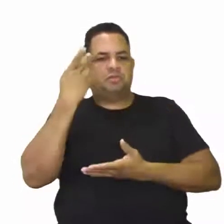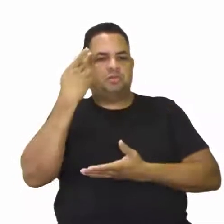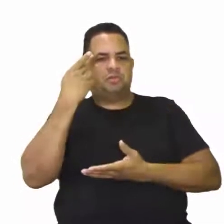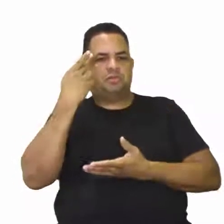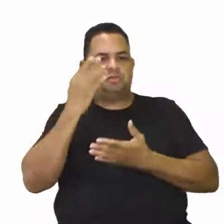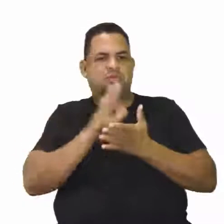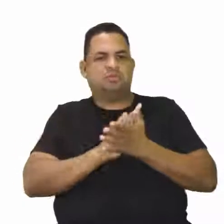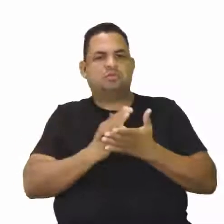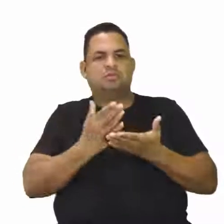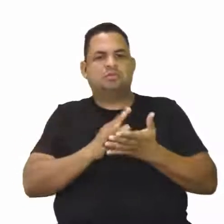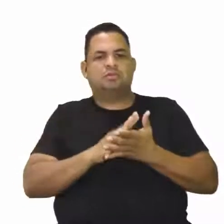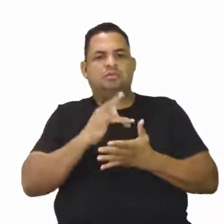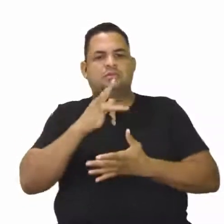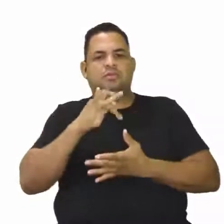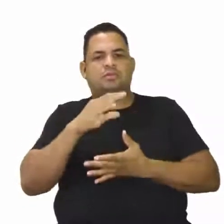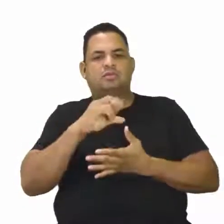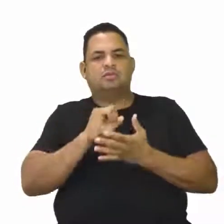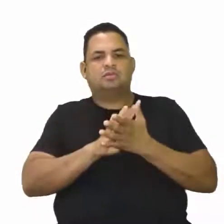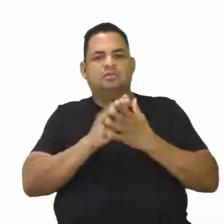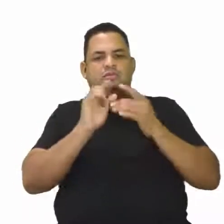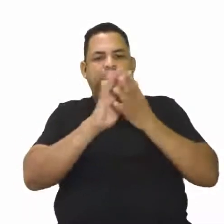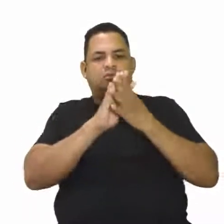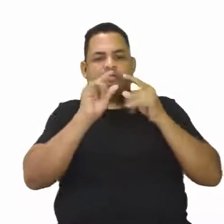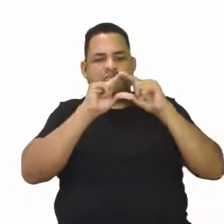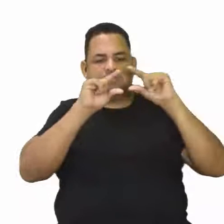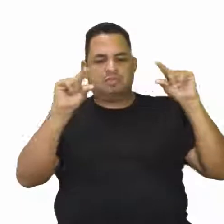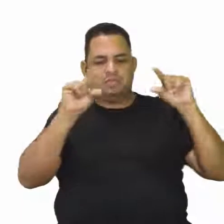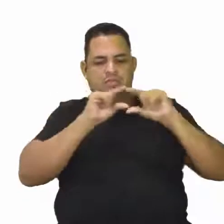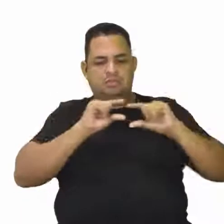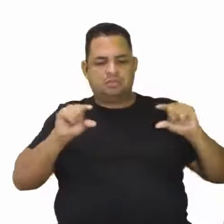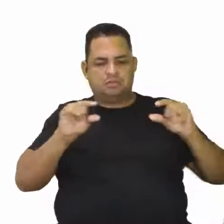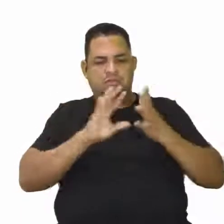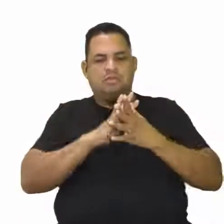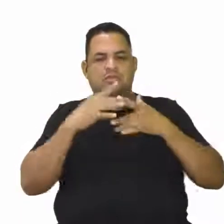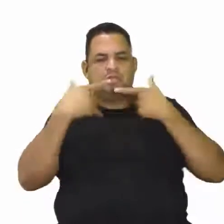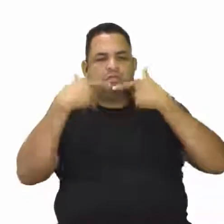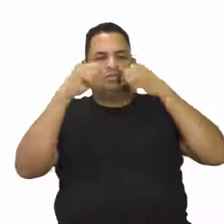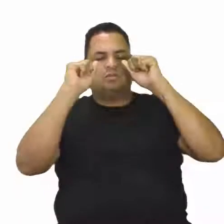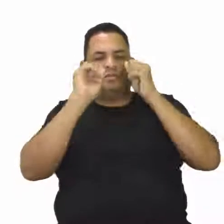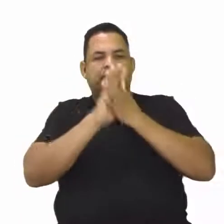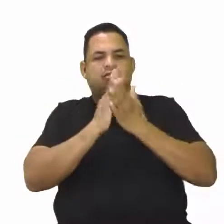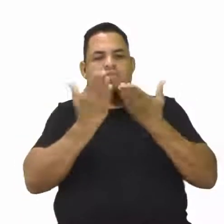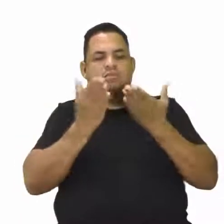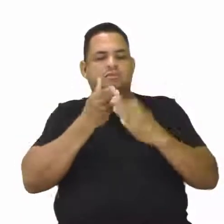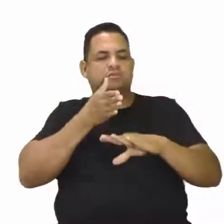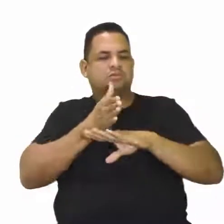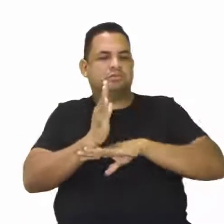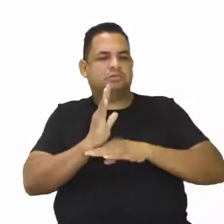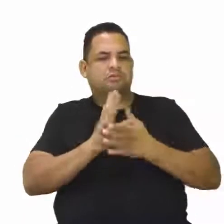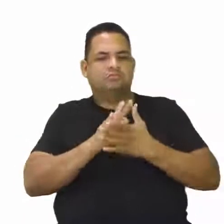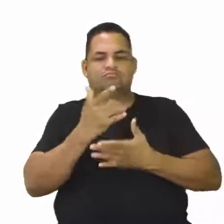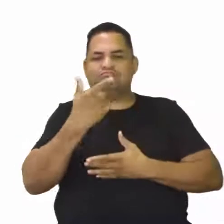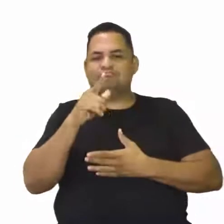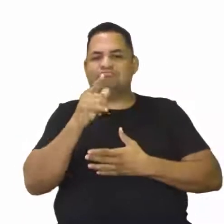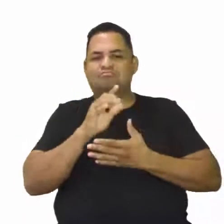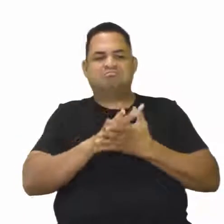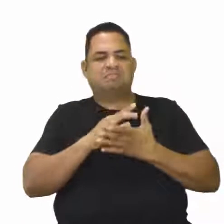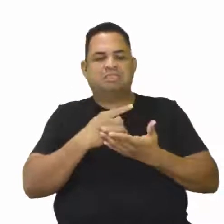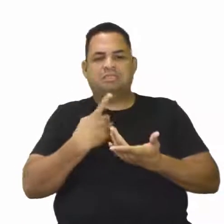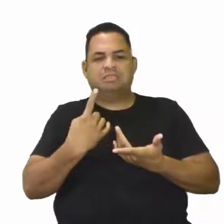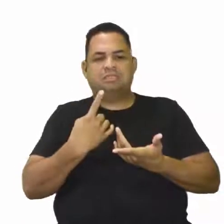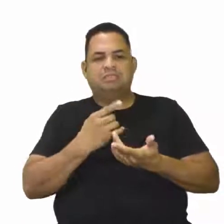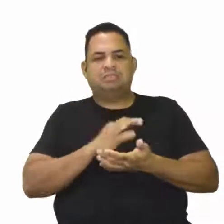em prosa, ou seja, escrita em parágrafos, com uma linguagem clara e direta, sem